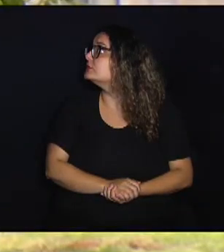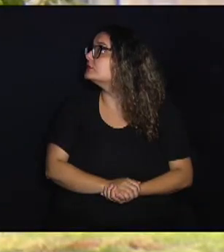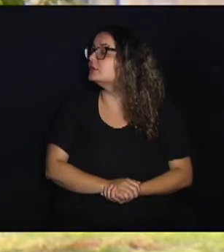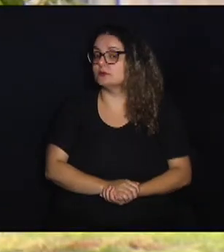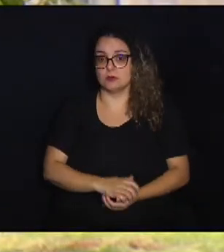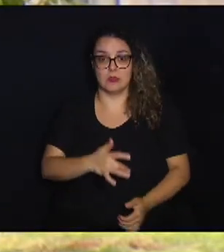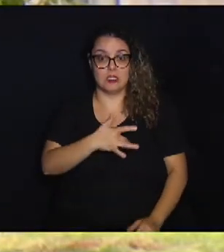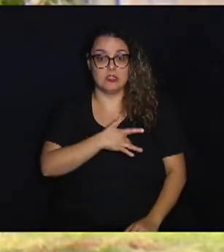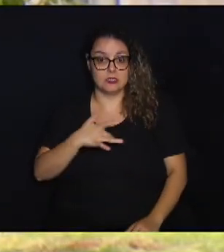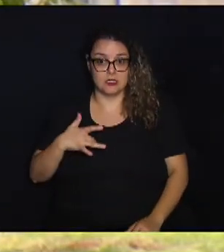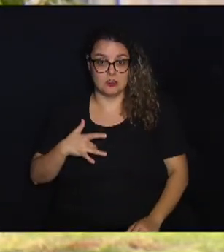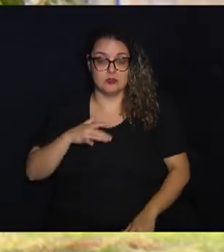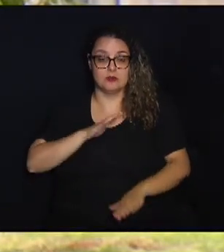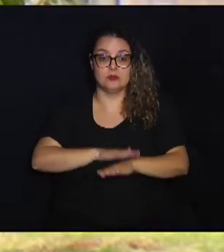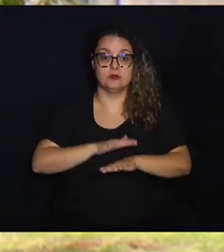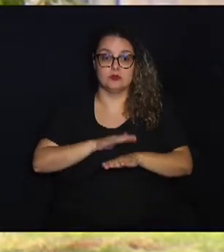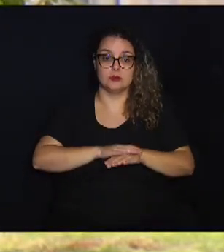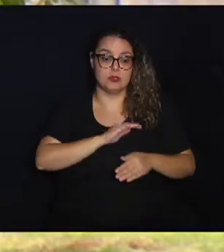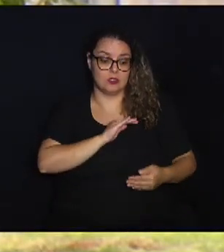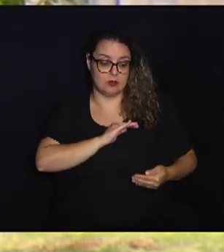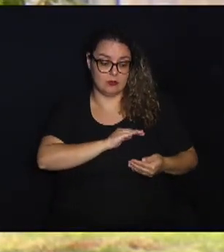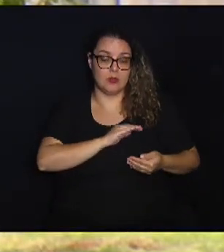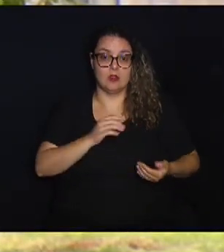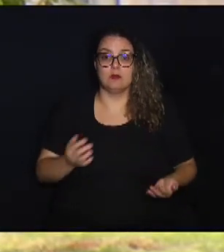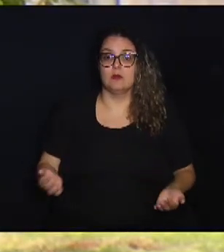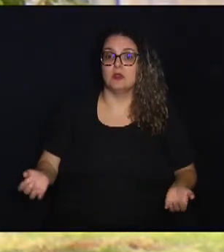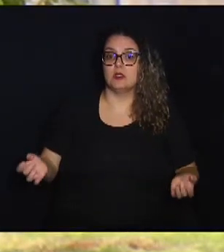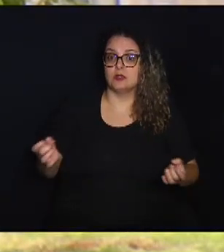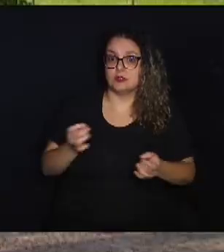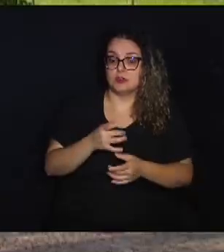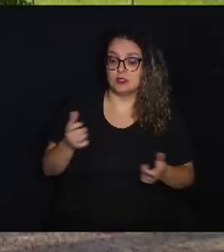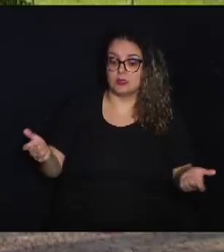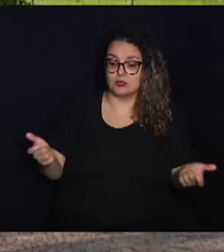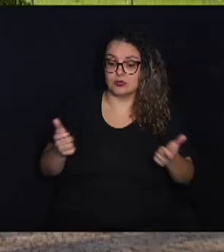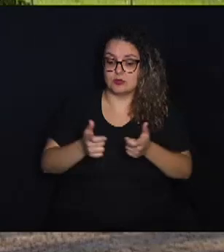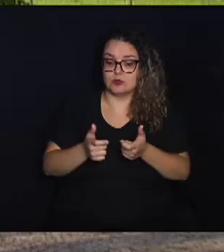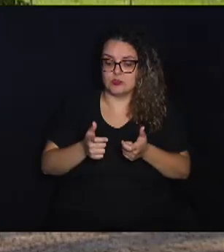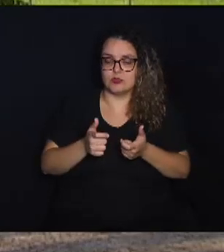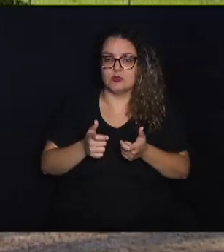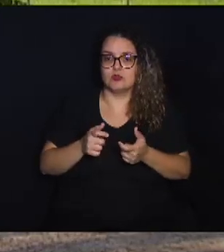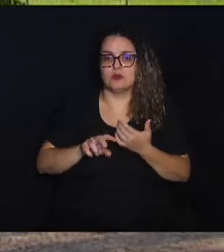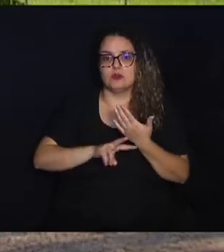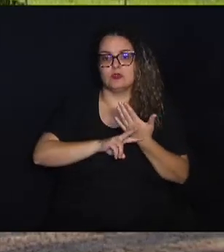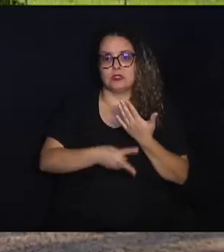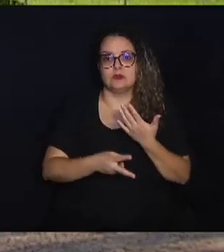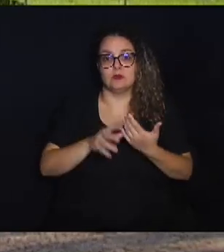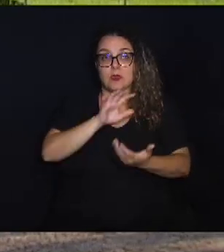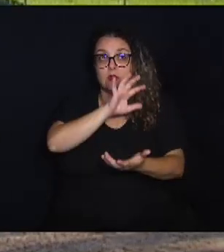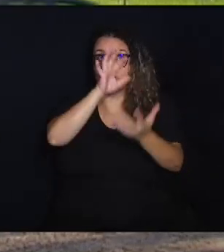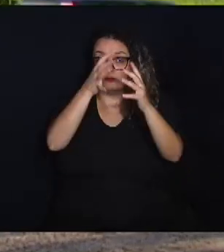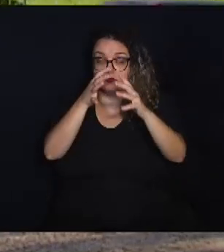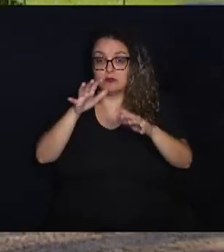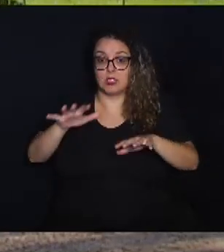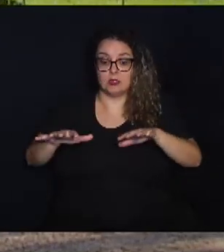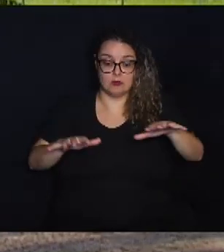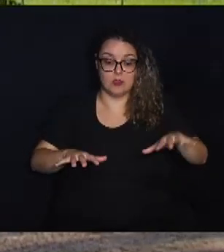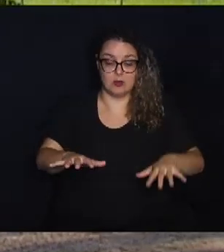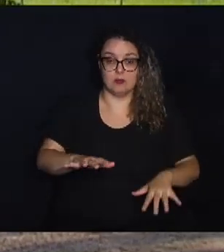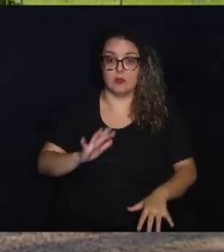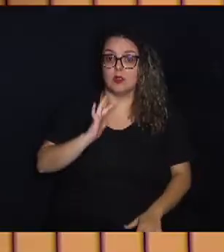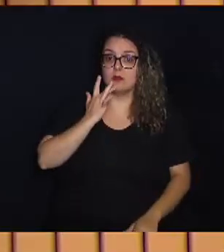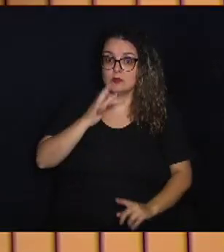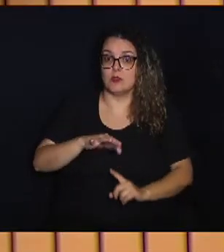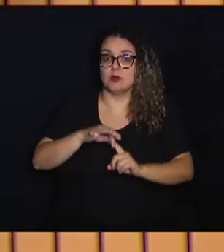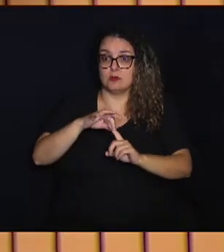Saúde e as ações da Defesa Civil para combater os impactos das mudanças climáticas foram as áreas priorizadas pelo vereador